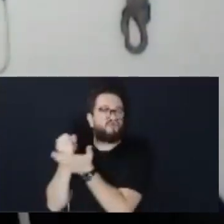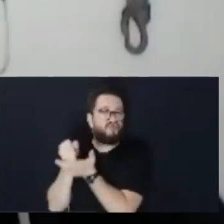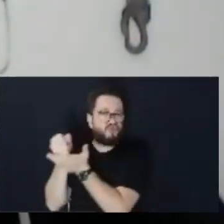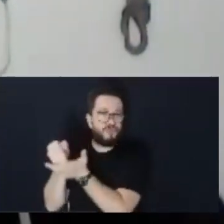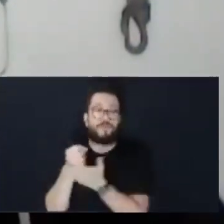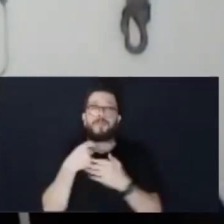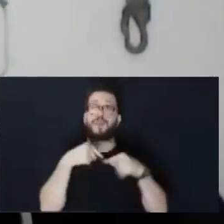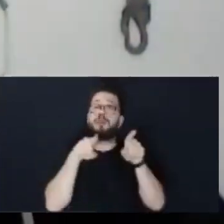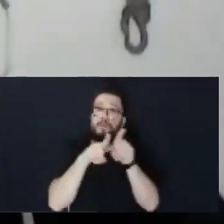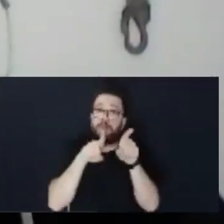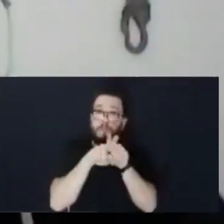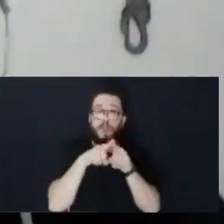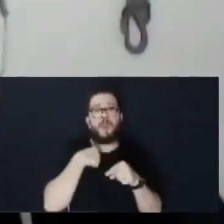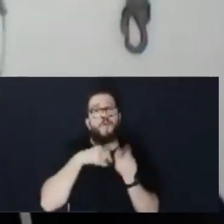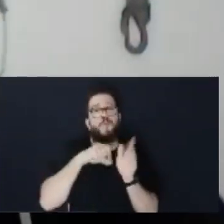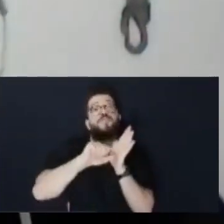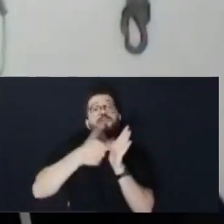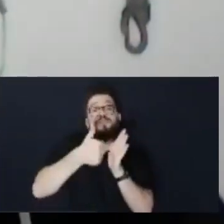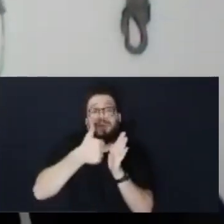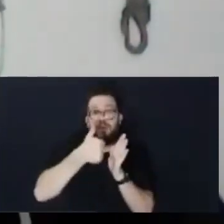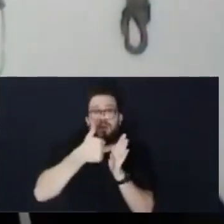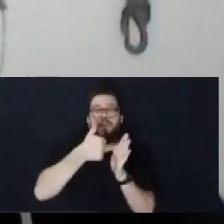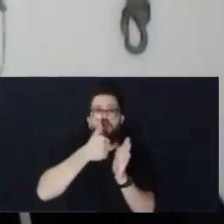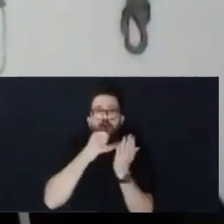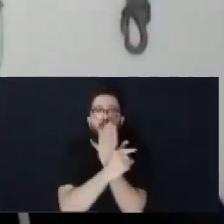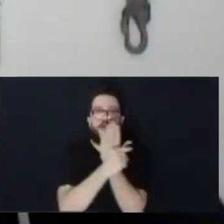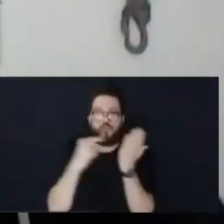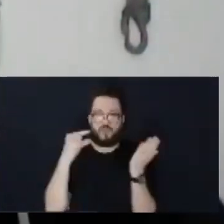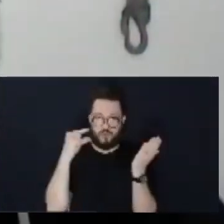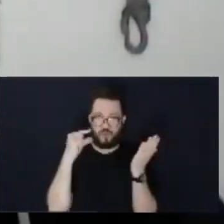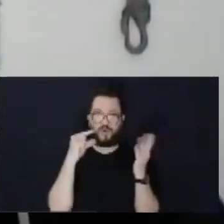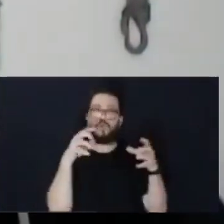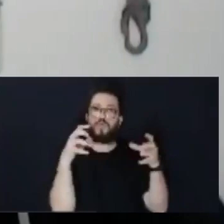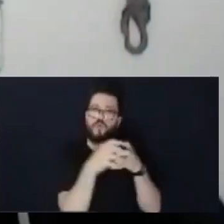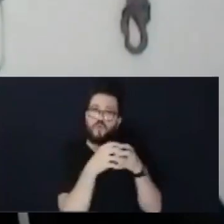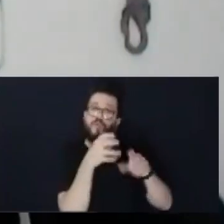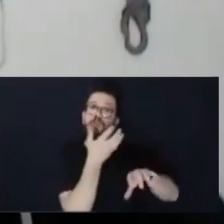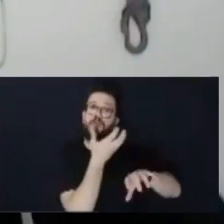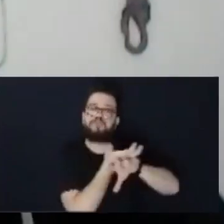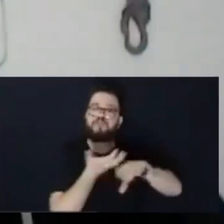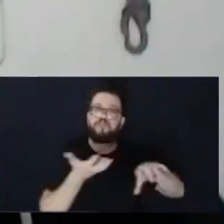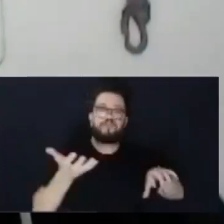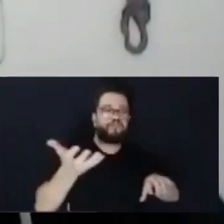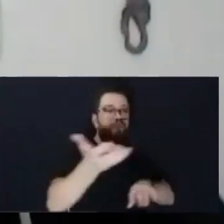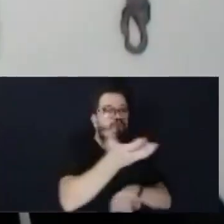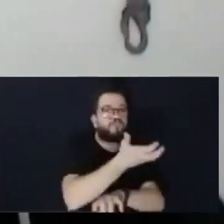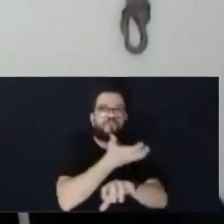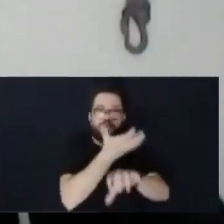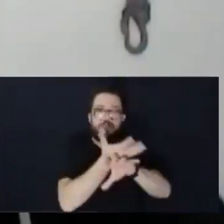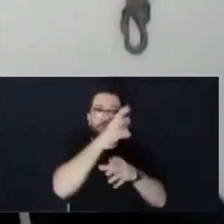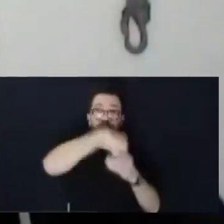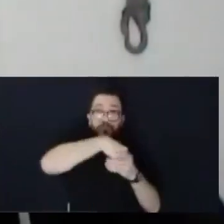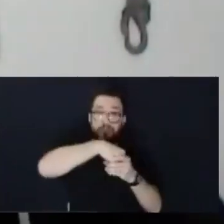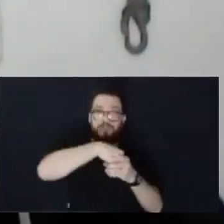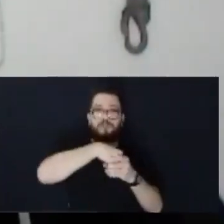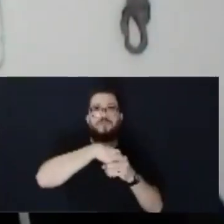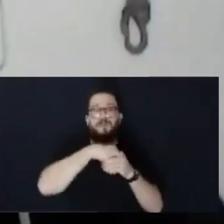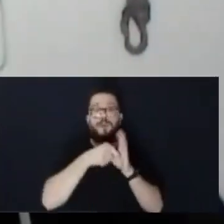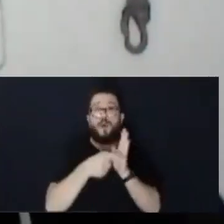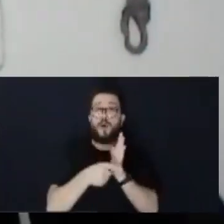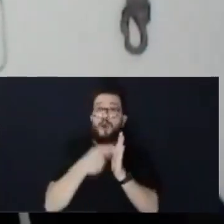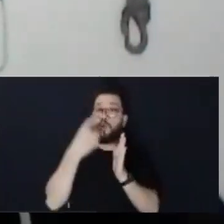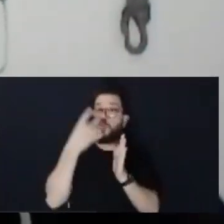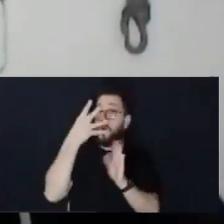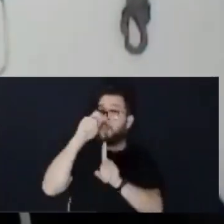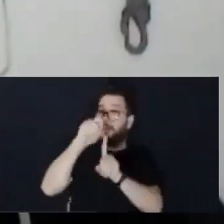autor do trabalho de um grupo multidisciplinar e institucional que avisou com 4 meses de antecedência